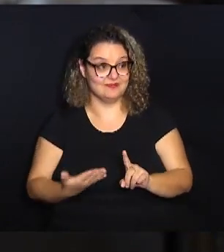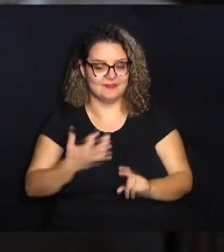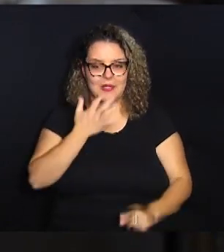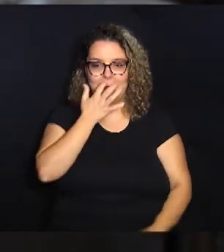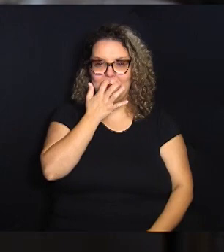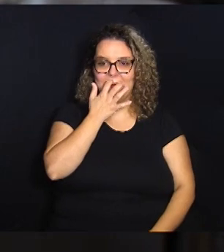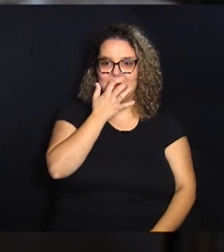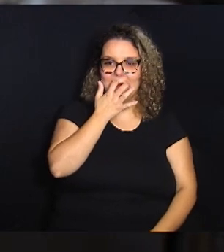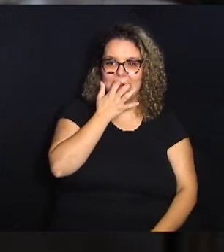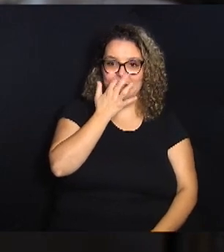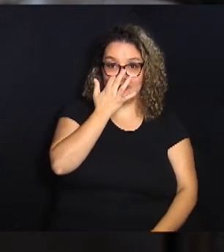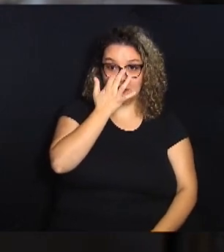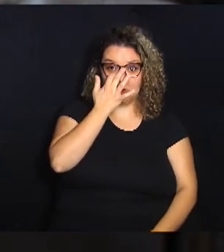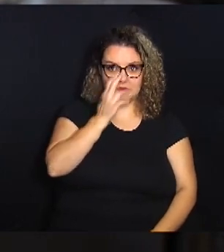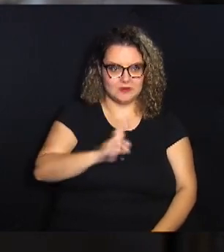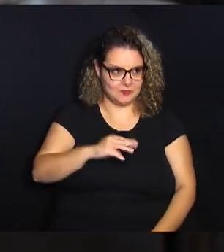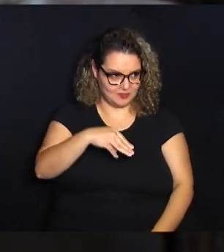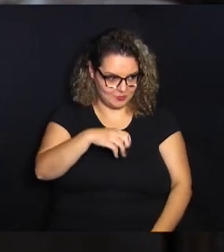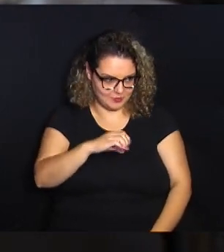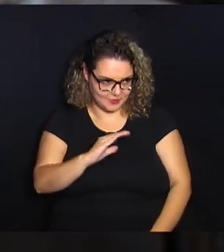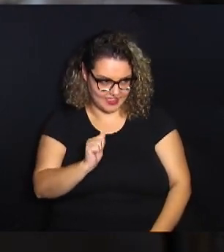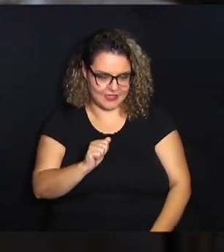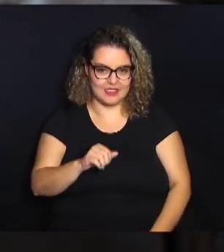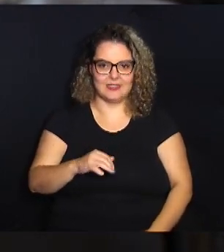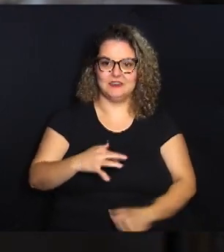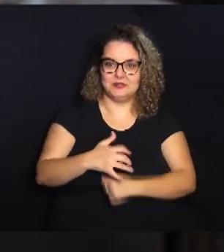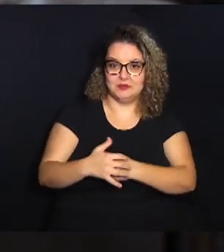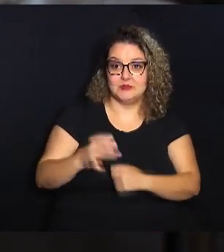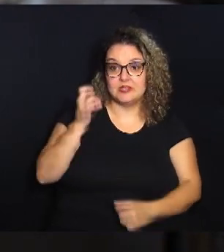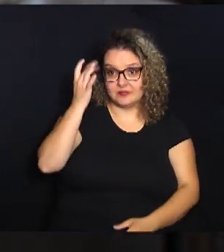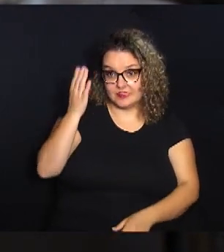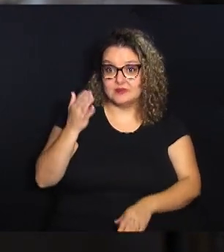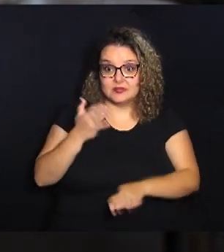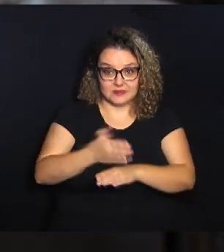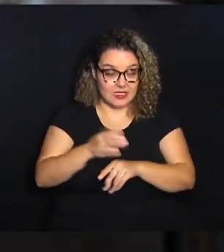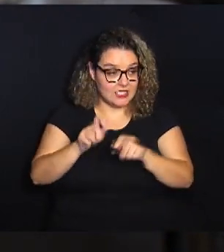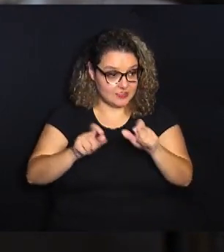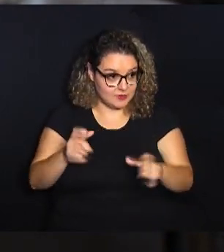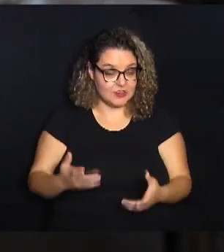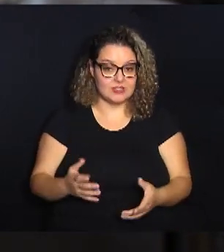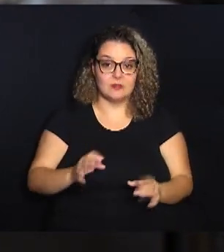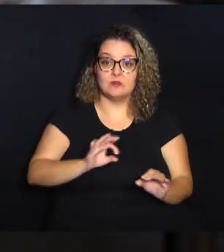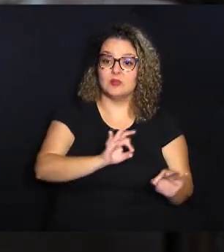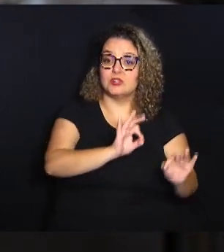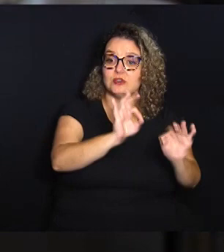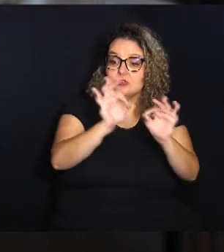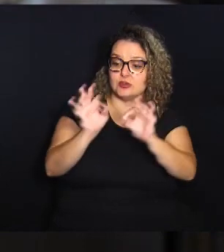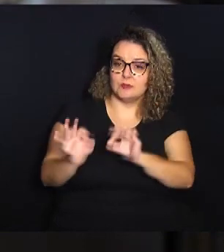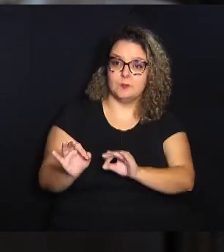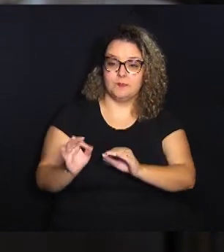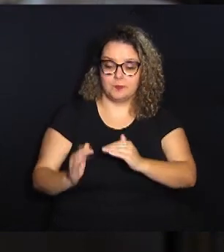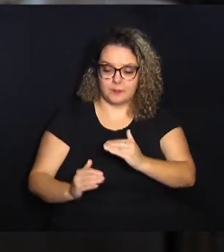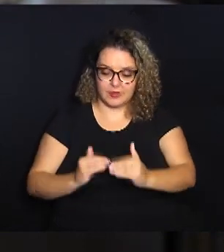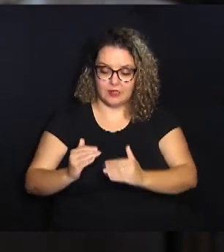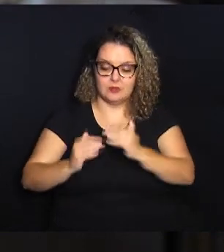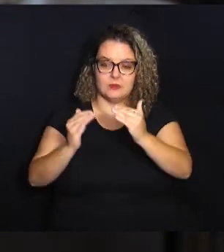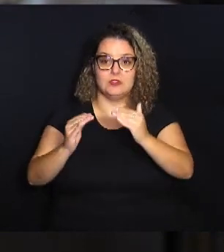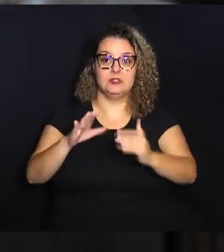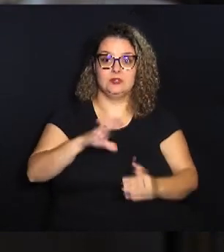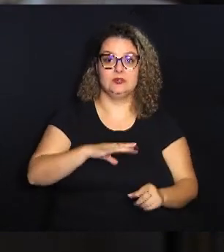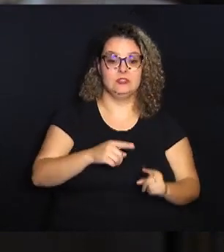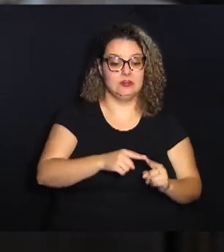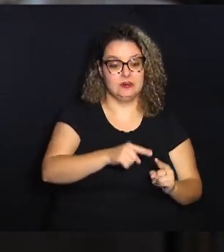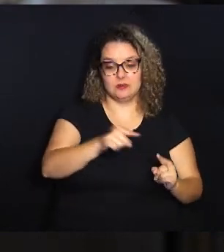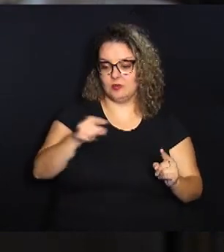o Meca Digital, que é para facilitar o acesso e as pessoas poderem acompanhar o desenvolvimento da cidade ao longo desse